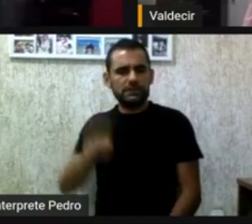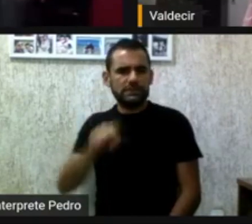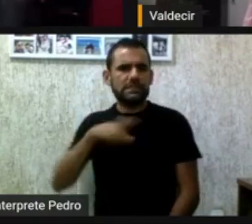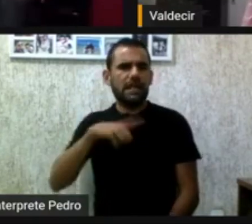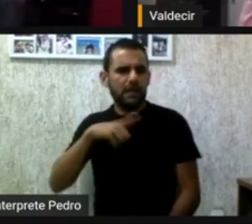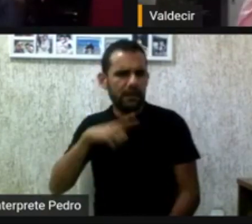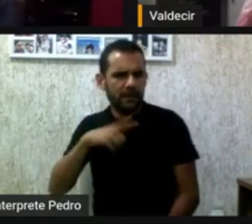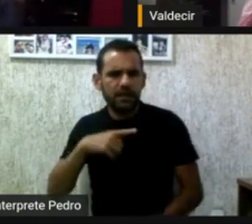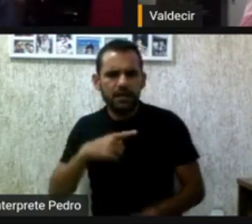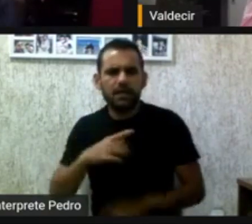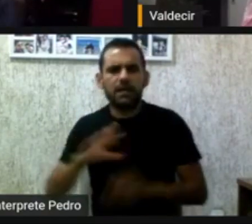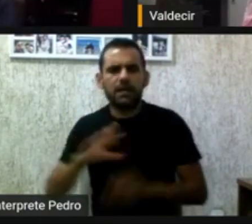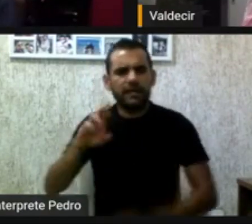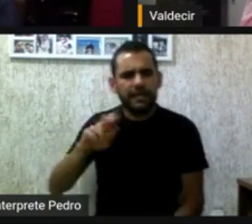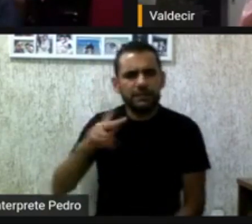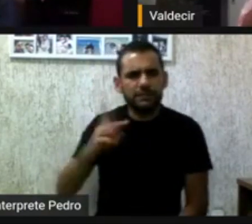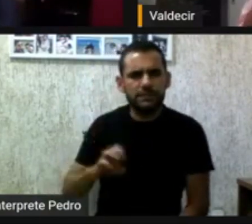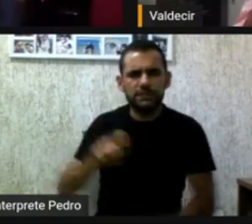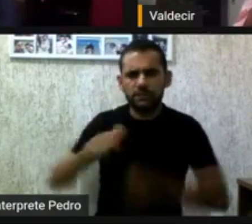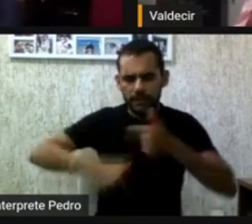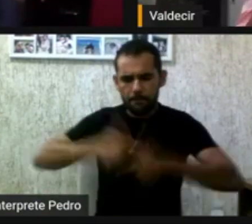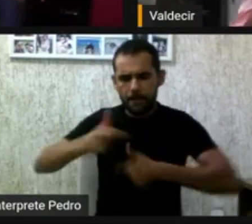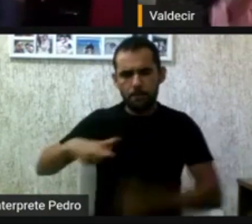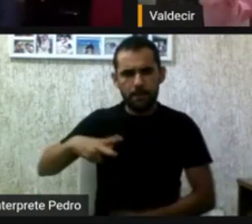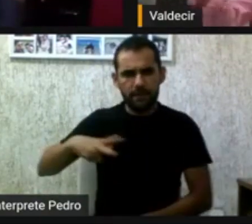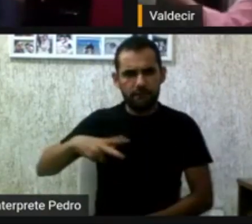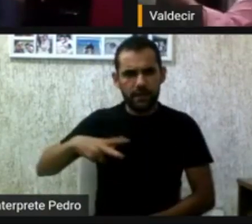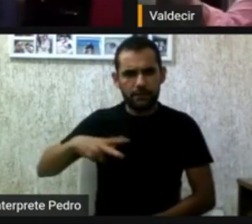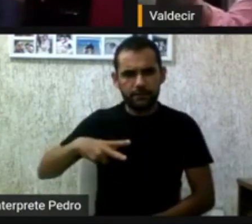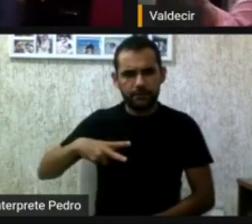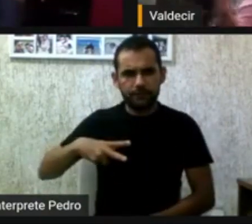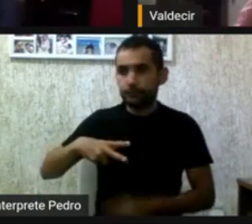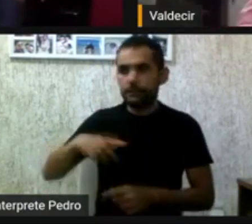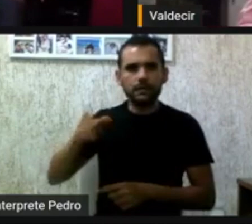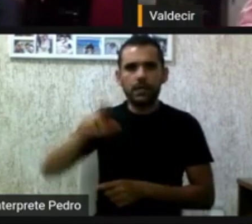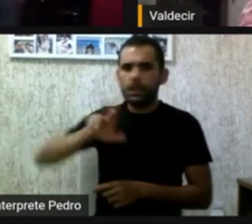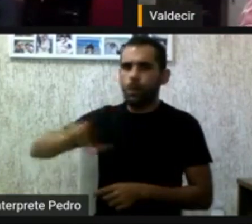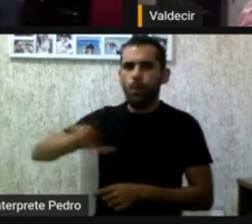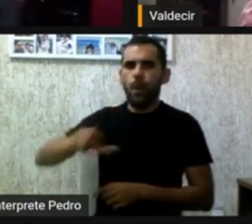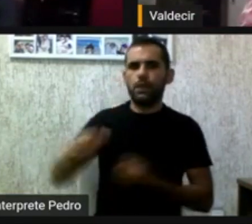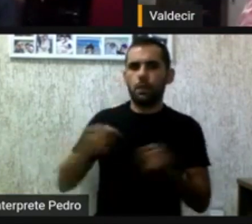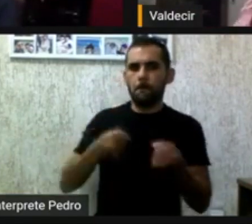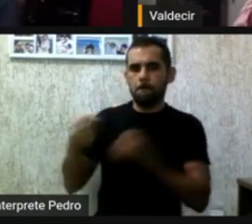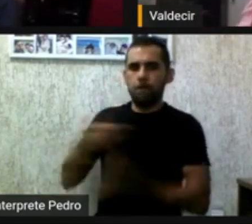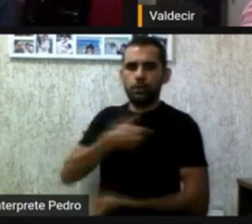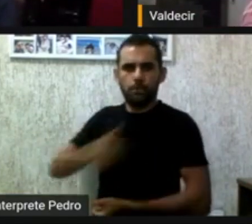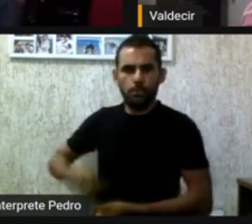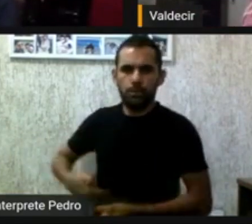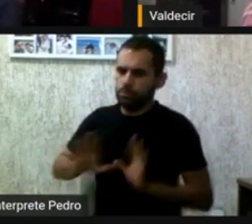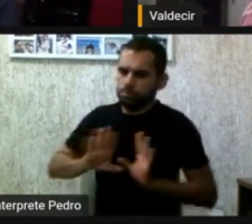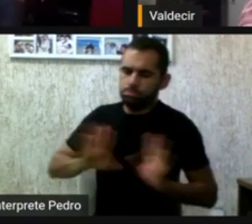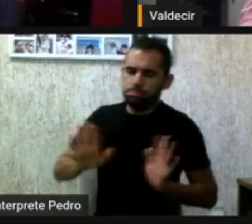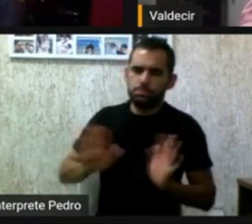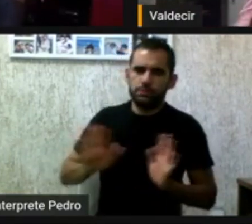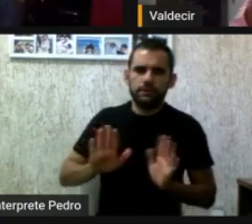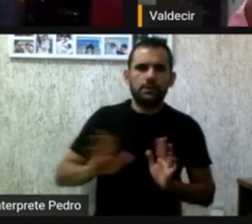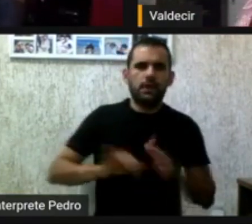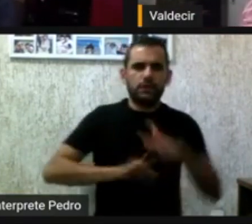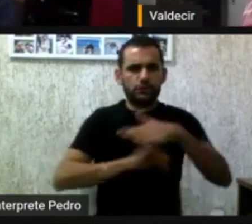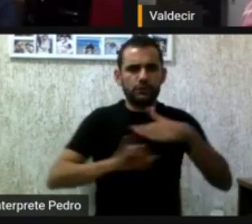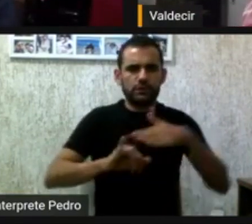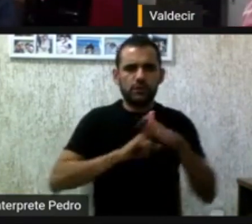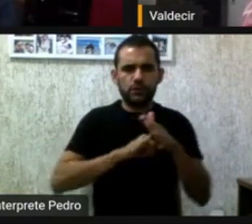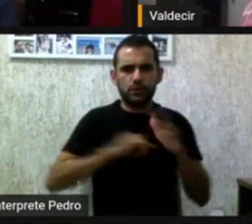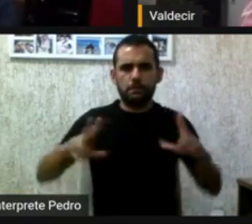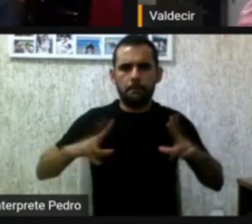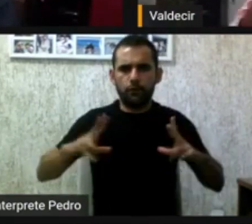iniciativa privada. A gente, quando fala privado, o povo tem que entender, porque não é do poder público, né? São instituições filantrópicas, são